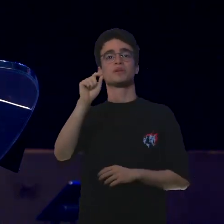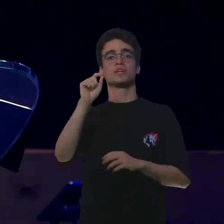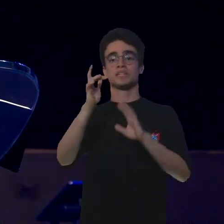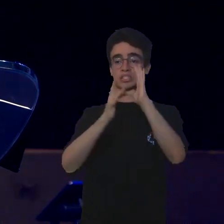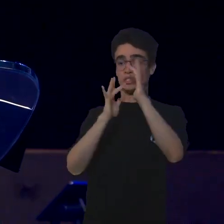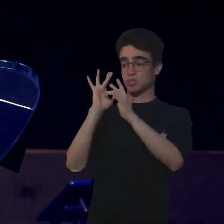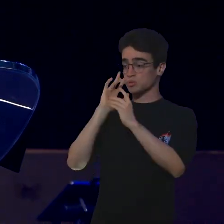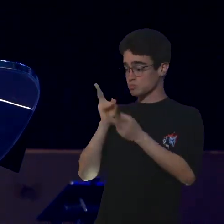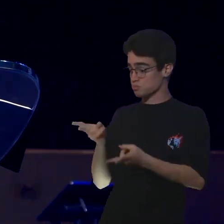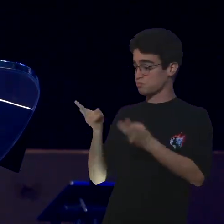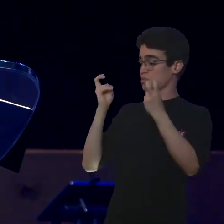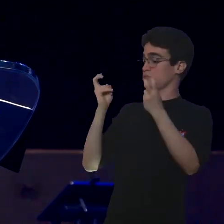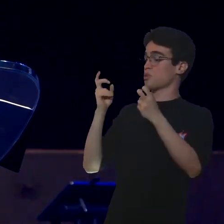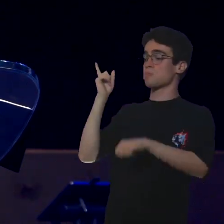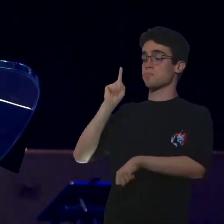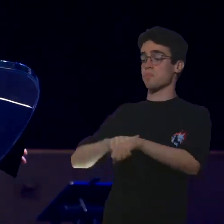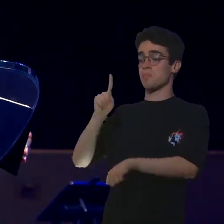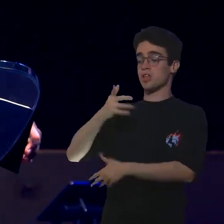na comunhão.